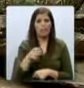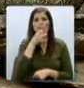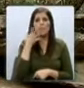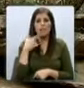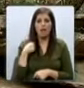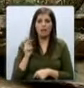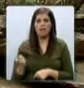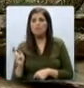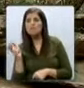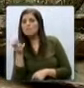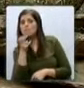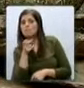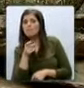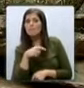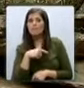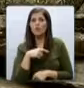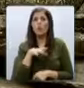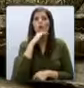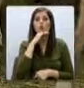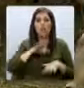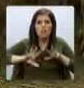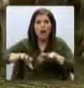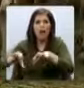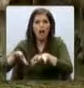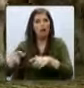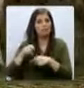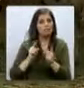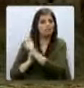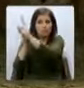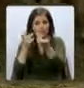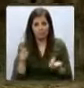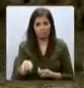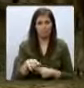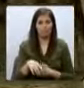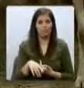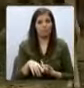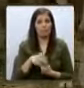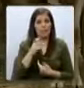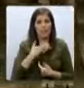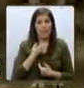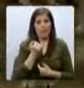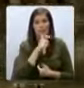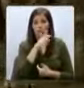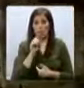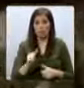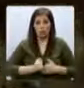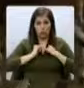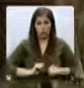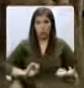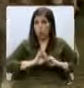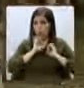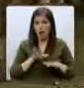vinha a passar por ali já os CS dele lá lá for para aquela zona alito não se assustou e levou as